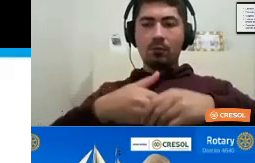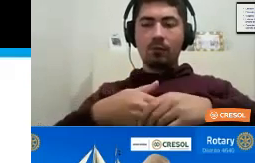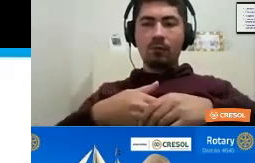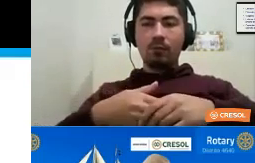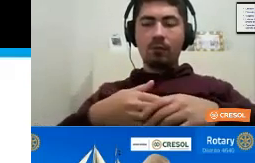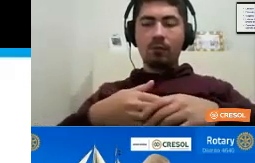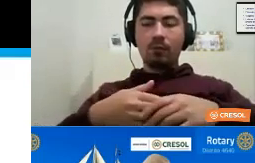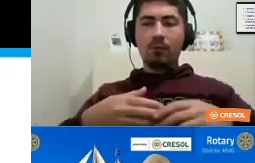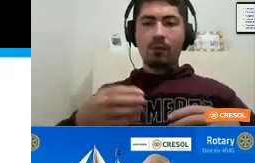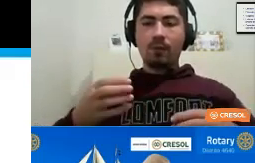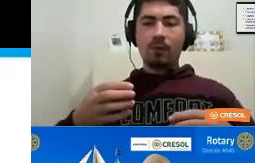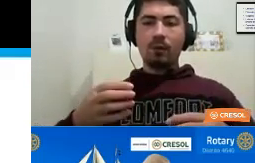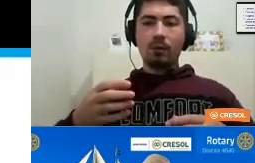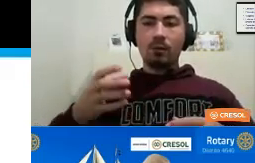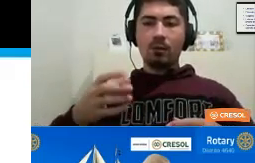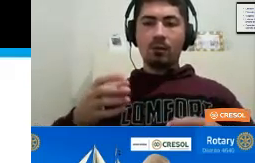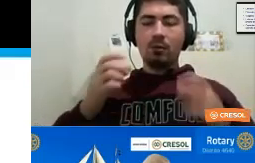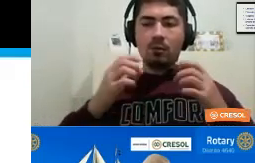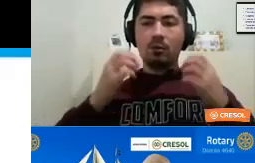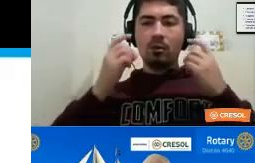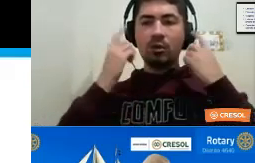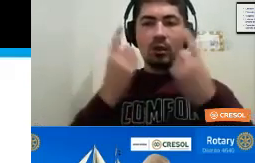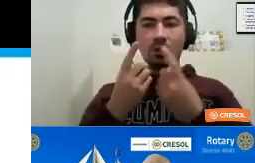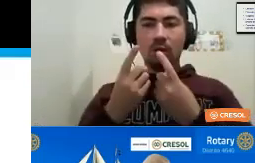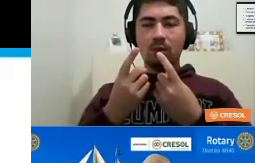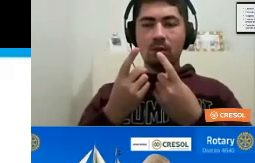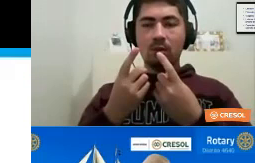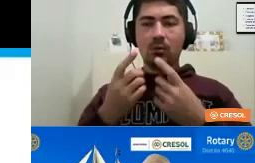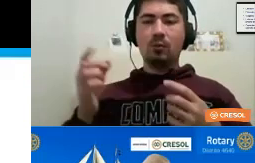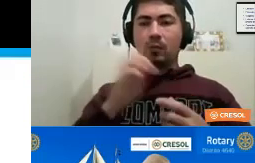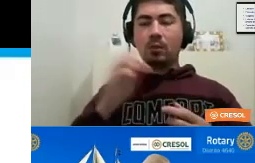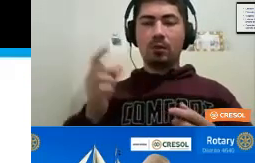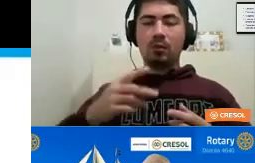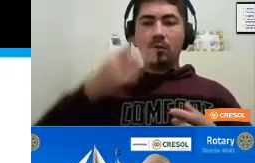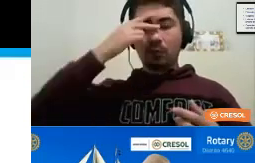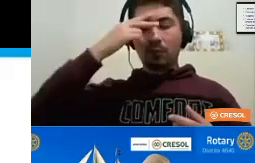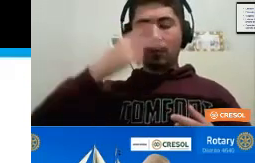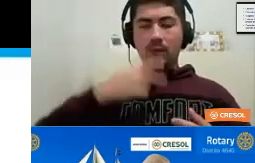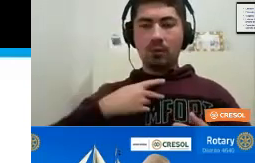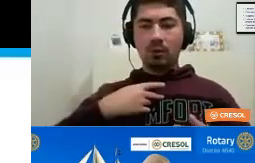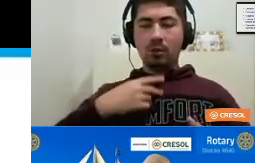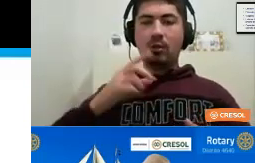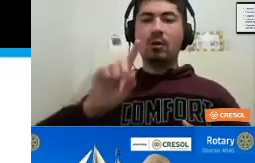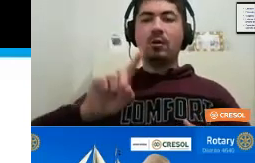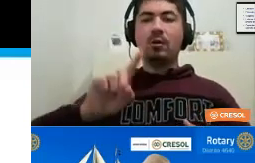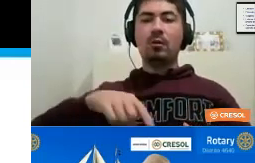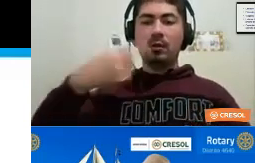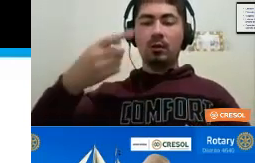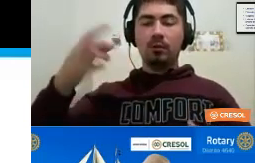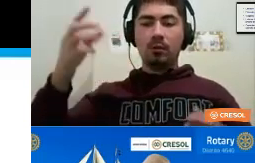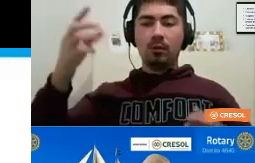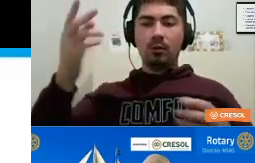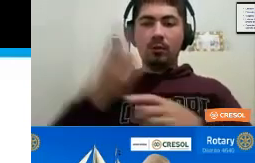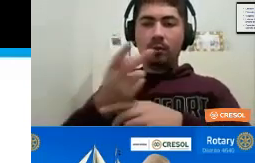é o distrito arrumar para o clube, sim o clube mesmo fazer o seu projeto e buscar o seu parceiro internacional. Então,